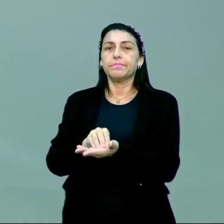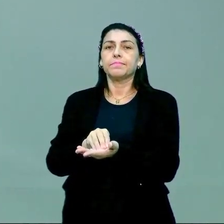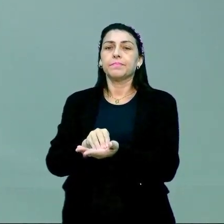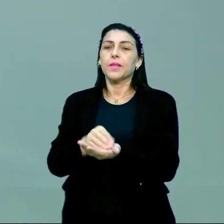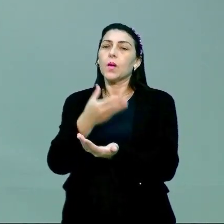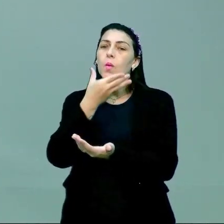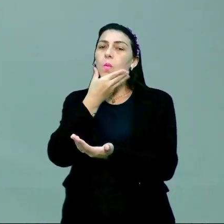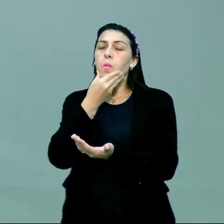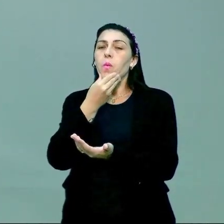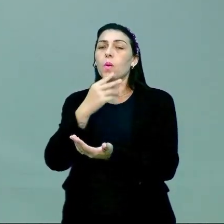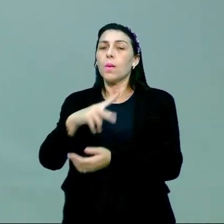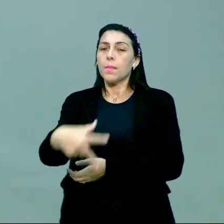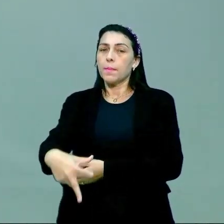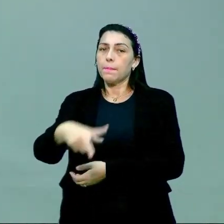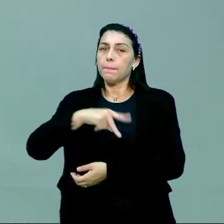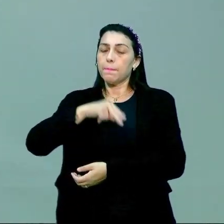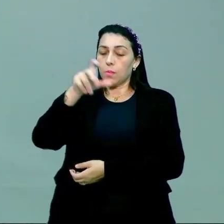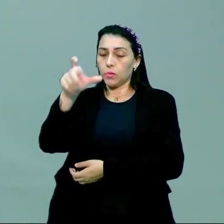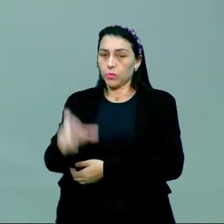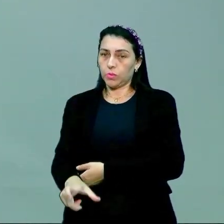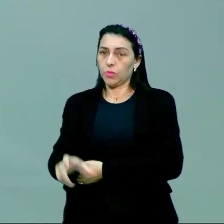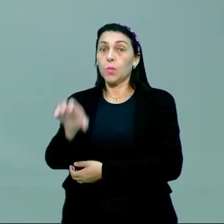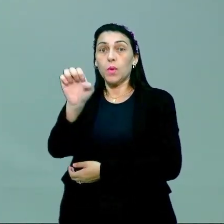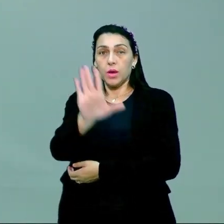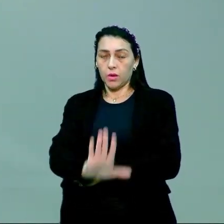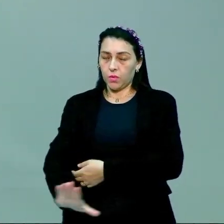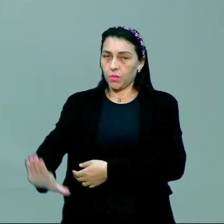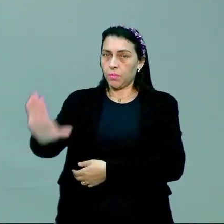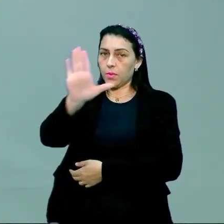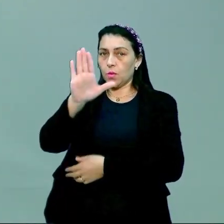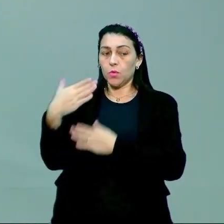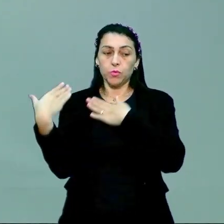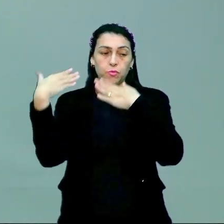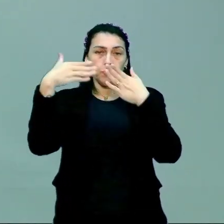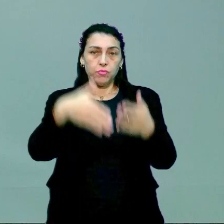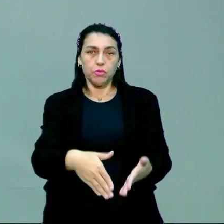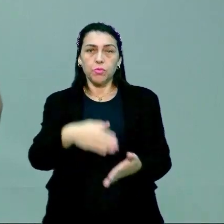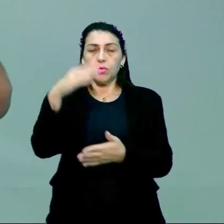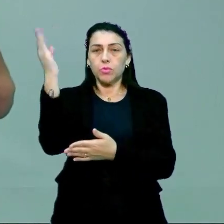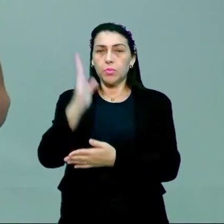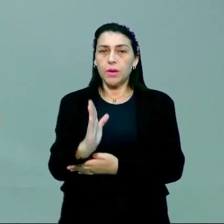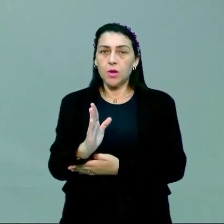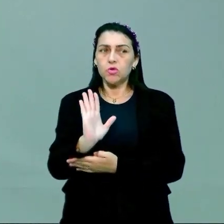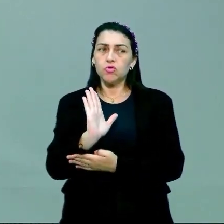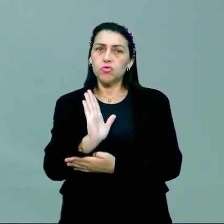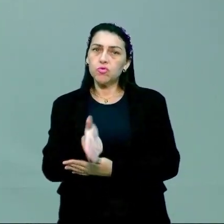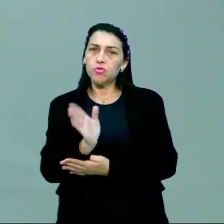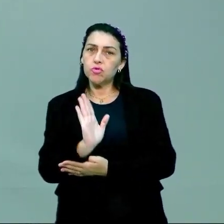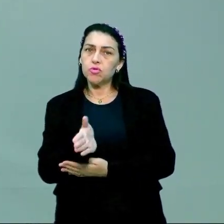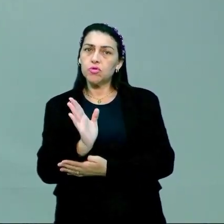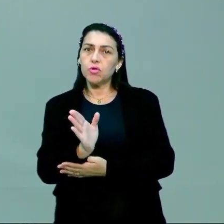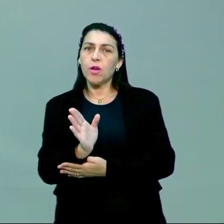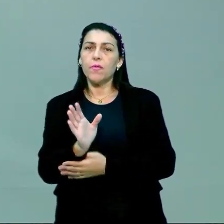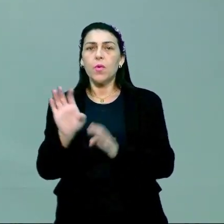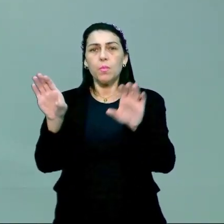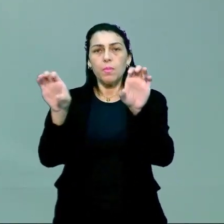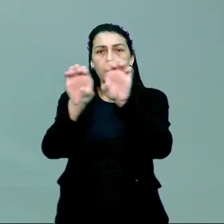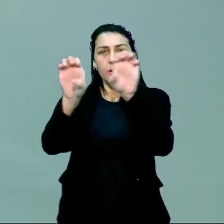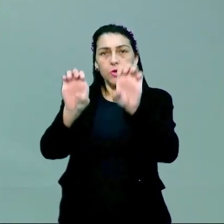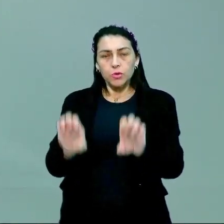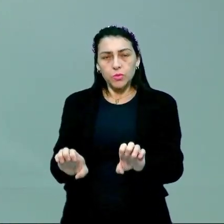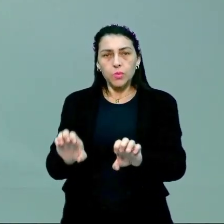o homem português, o europeu, melhor colocando, quando chegou aqui no Brasil, ele já vinha de toda uma